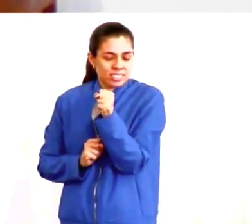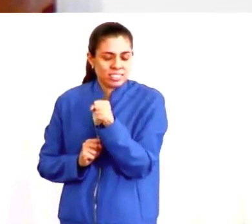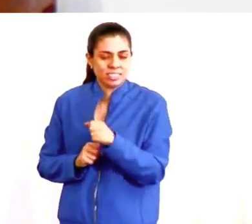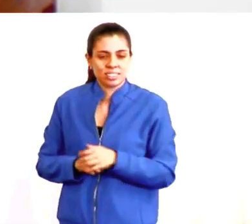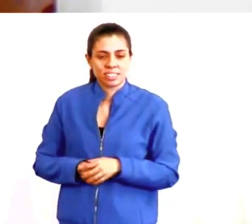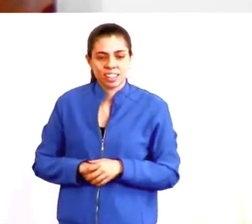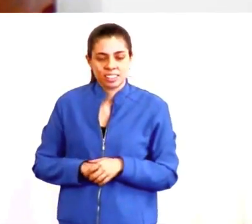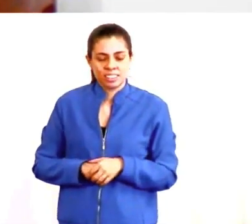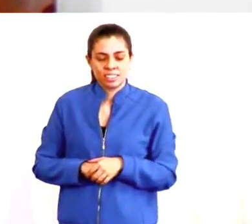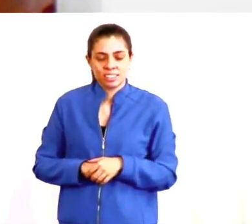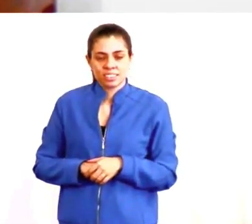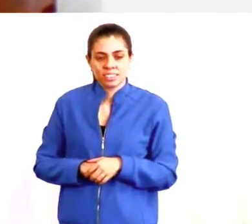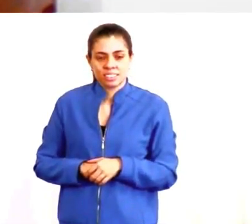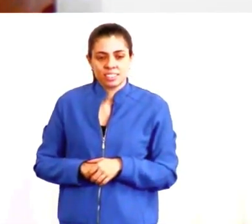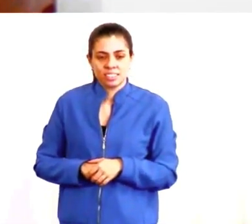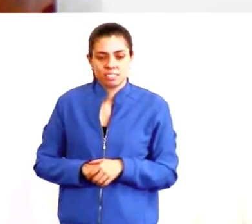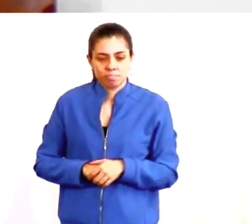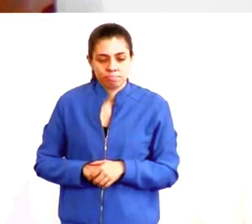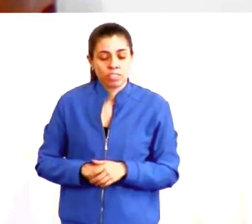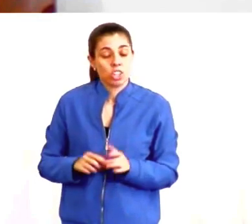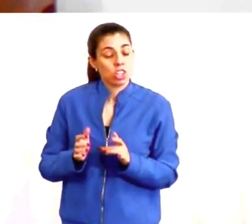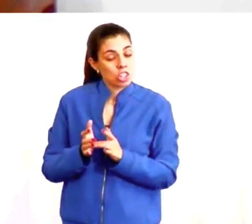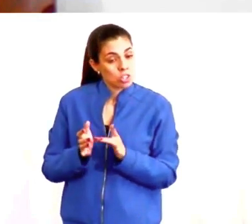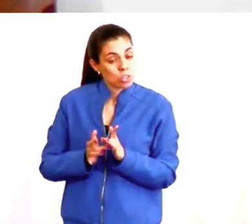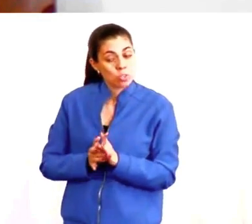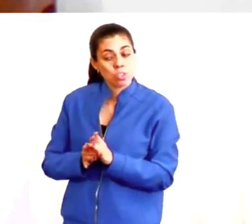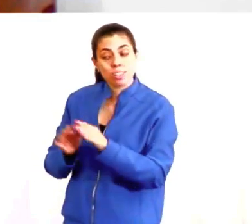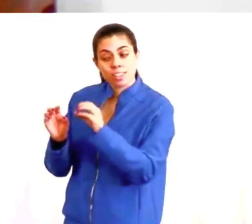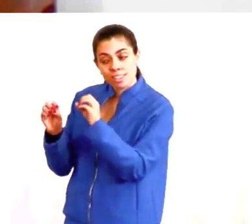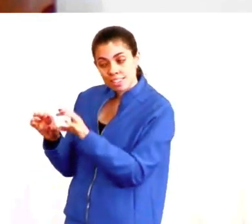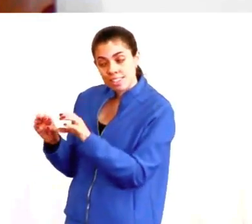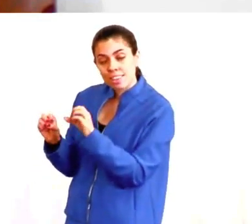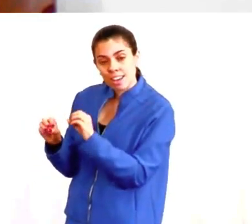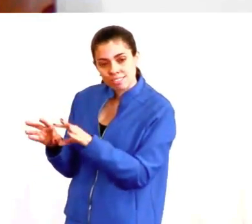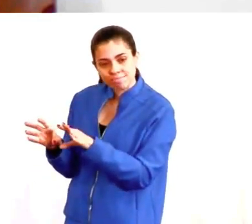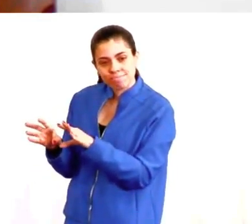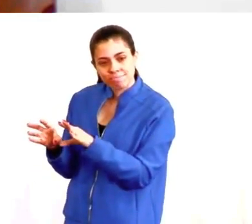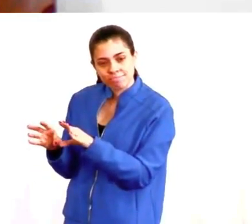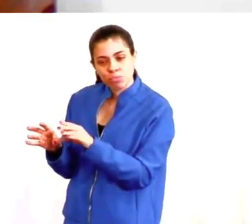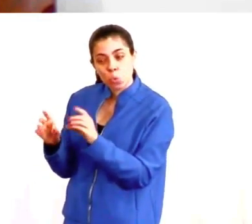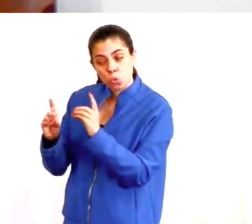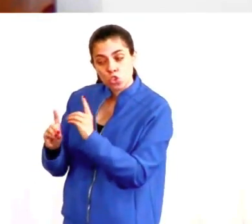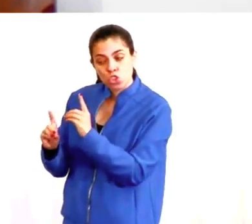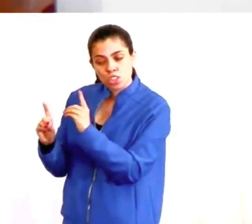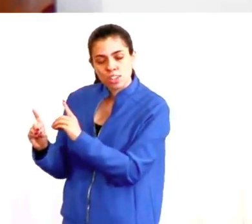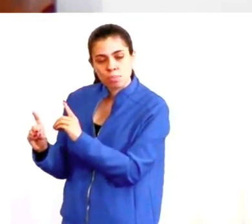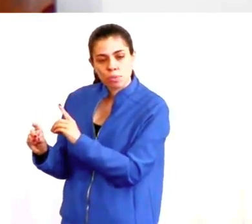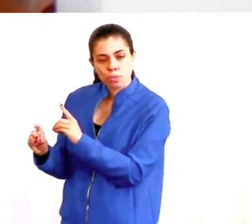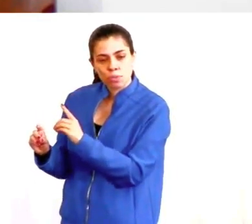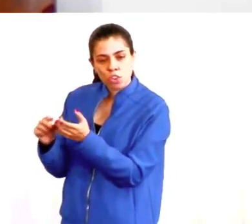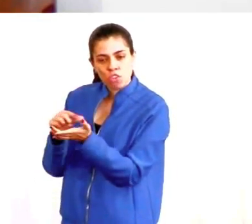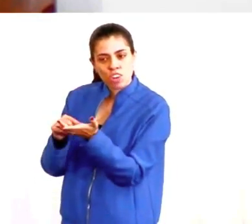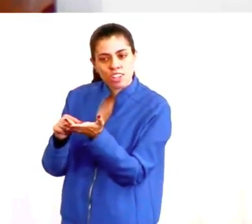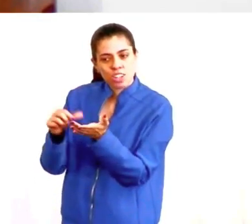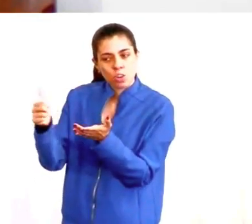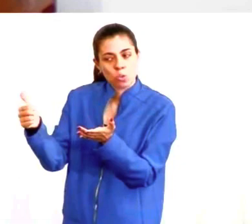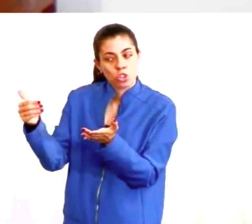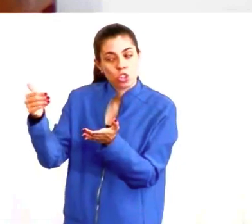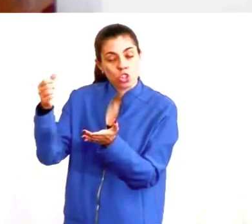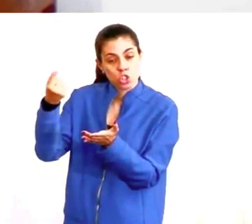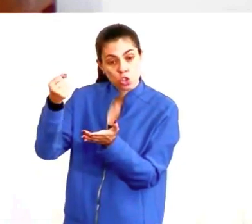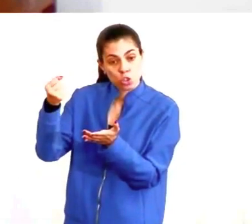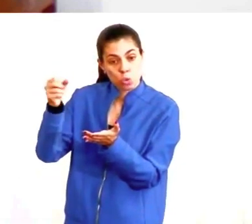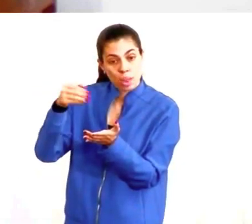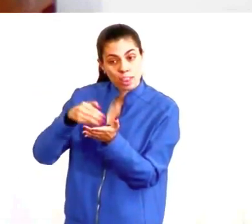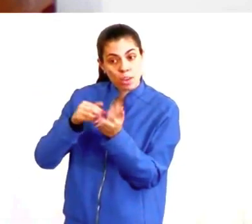discípulos então? Do versículo 18 para frente. O que é que o versículo 18 para frente vai mostrar